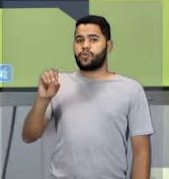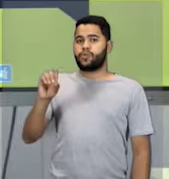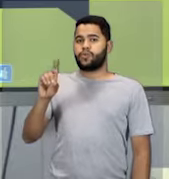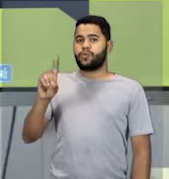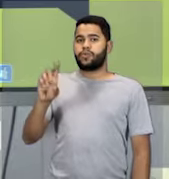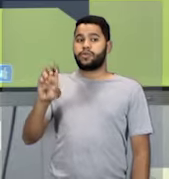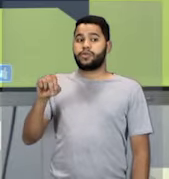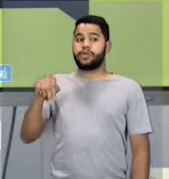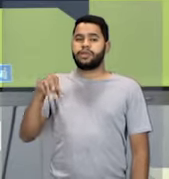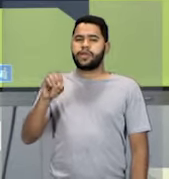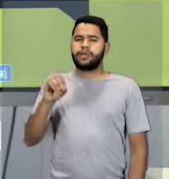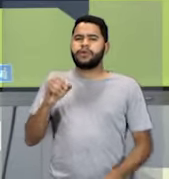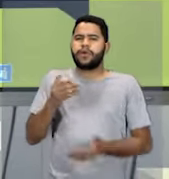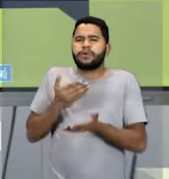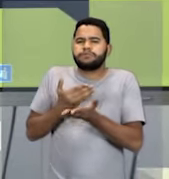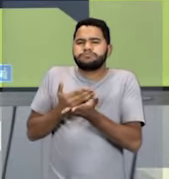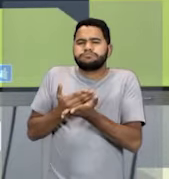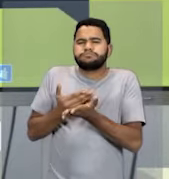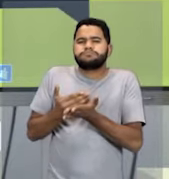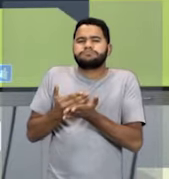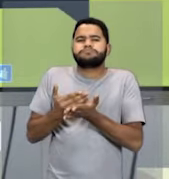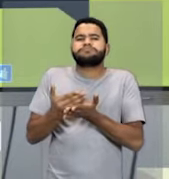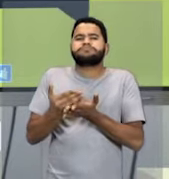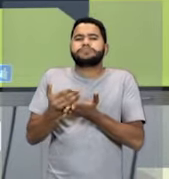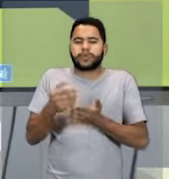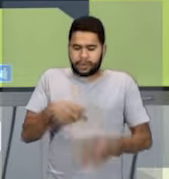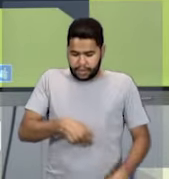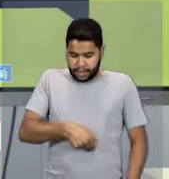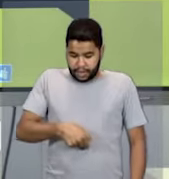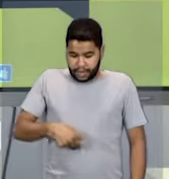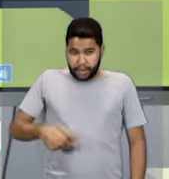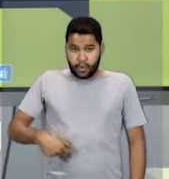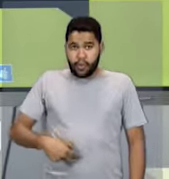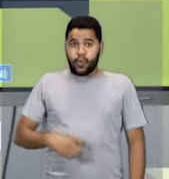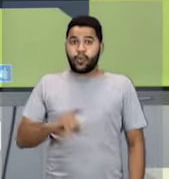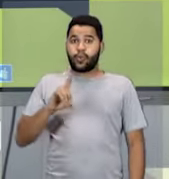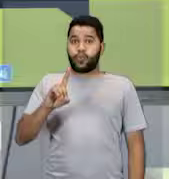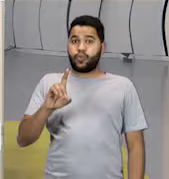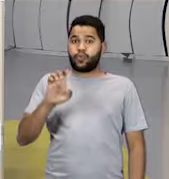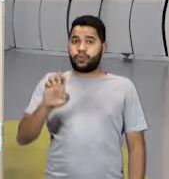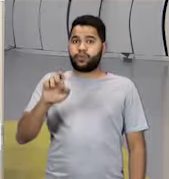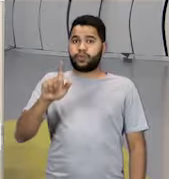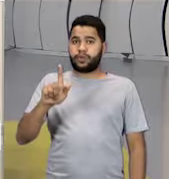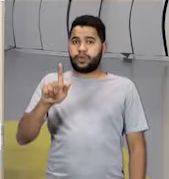já está caminhando ali para o intestino delgado.